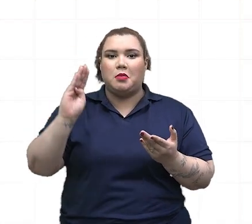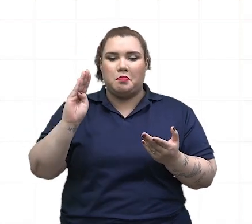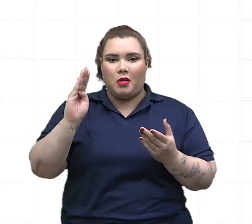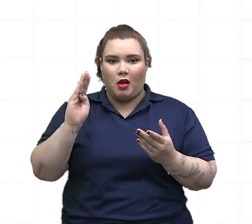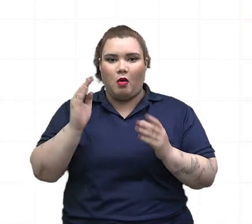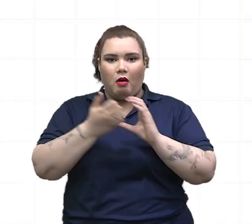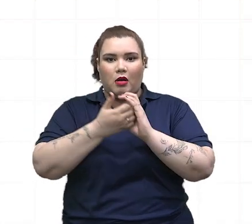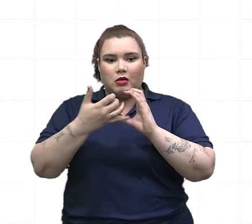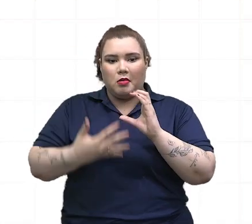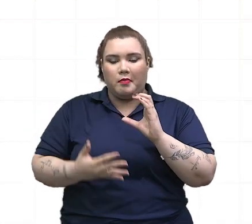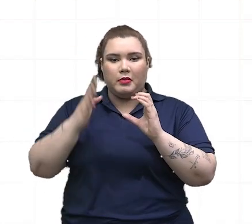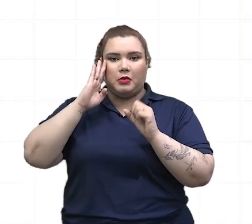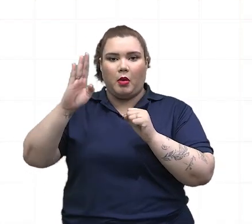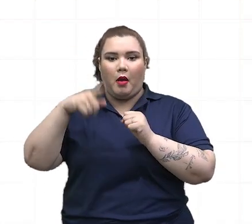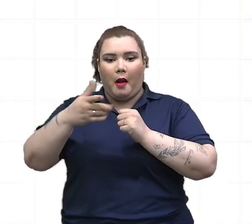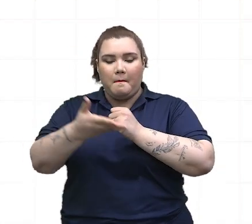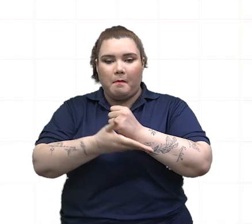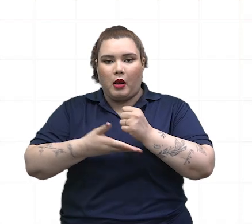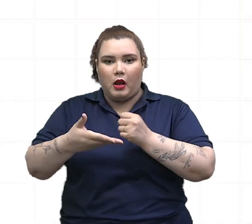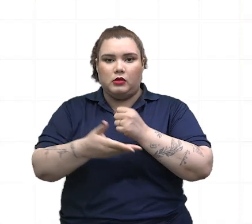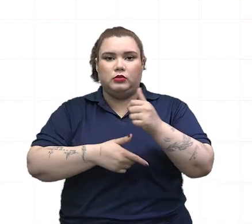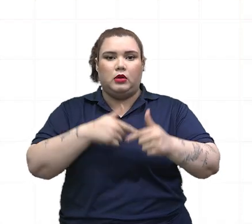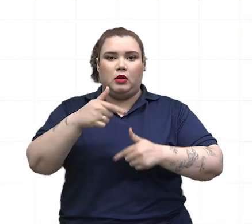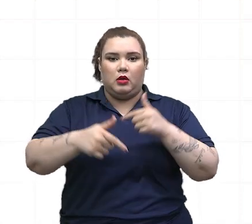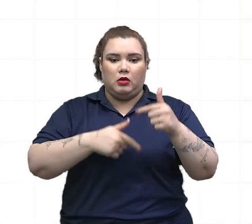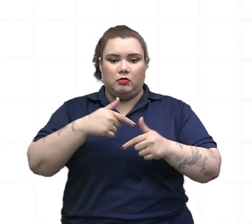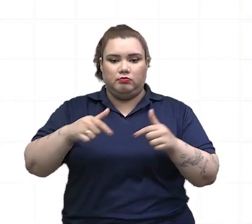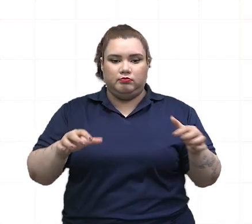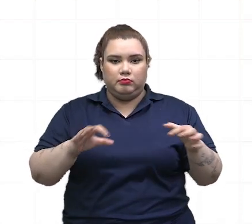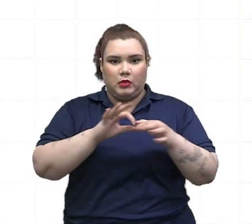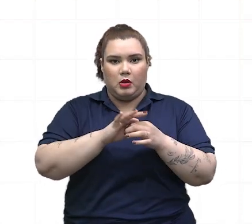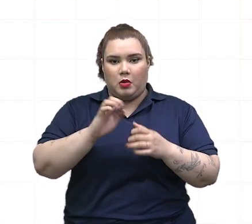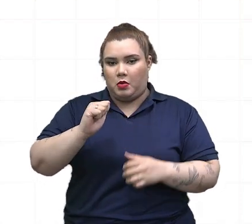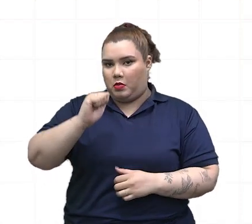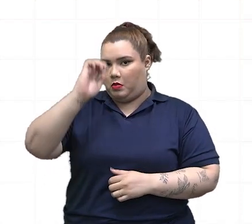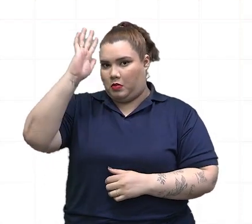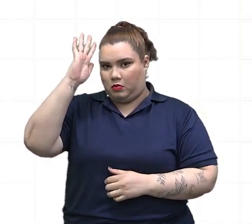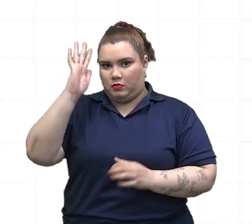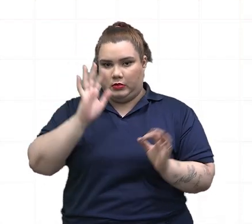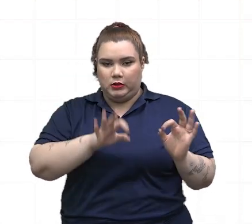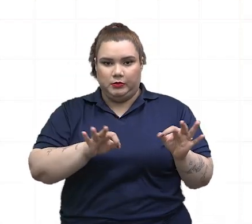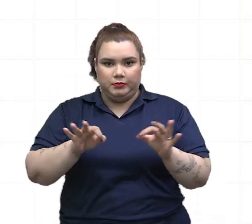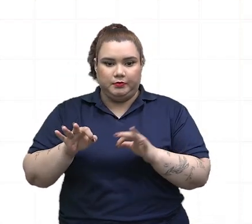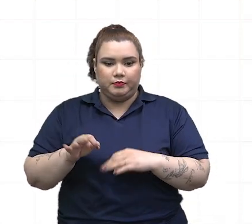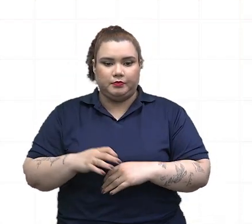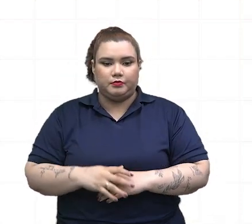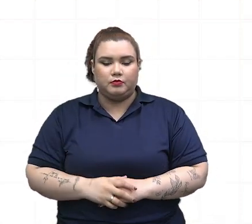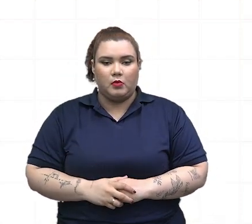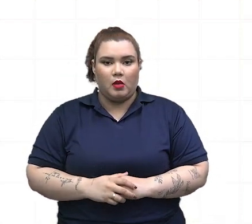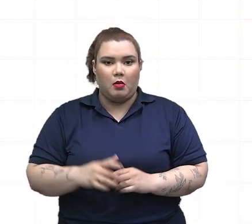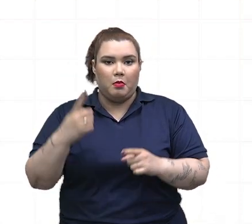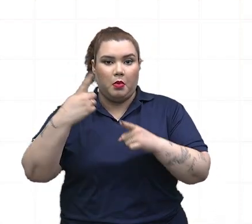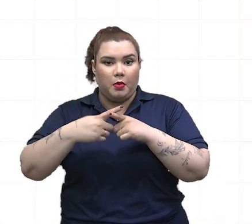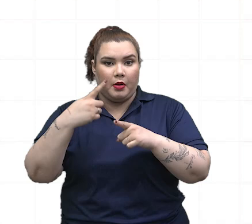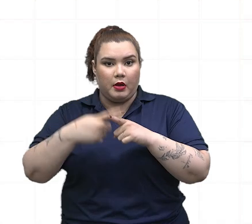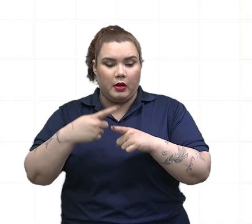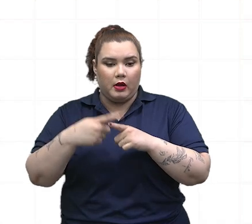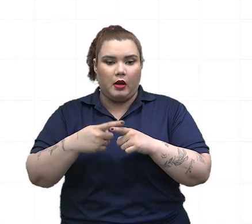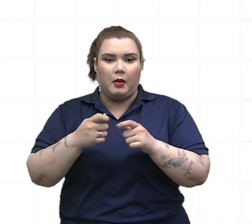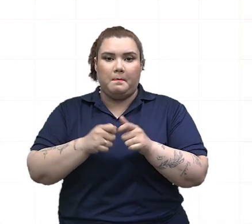né? A base, então, desse trabalho ligado ali a Roma, tá certo? Por quê? Porque eles fazem